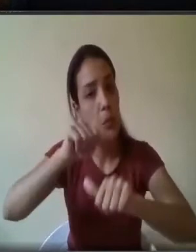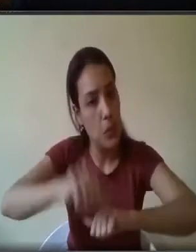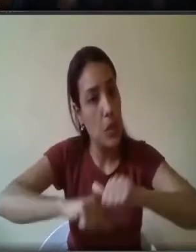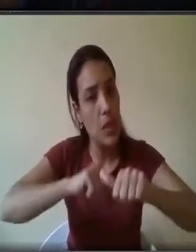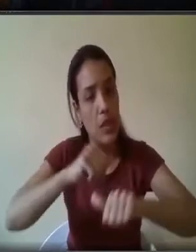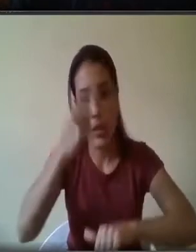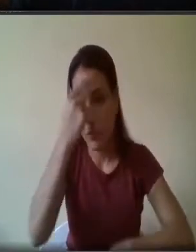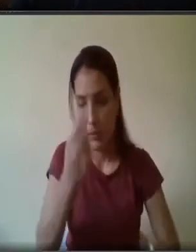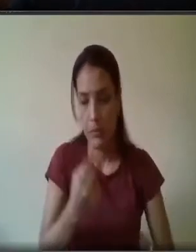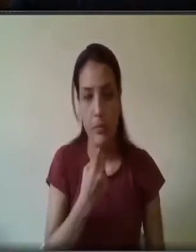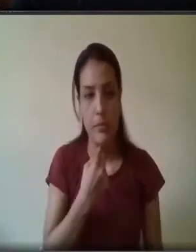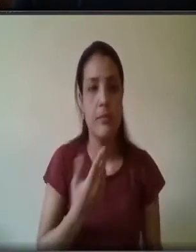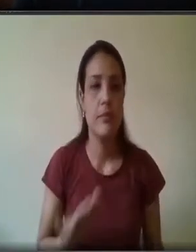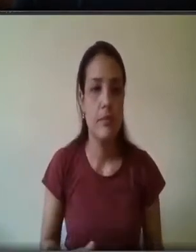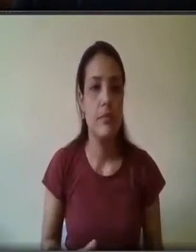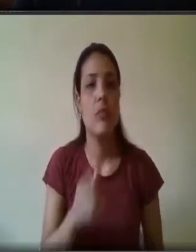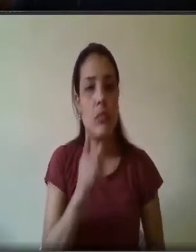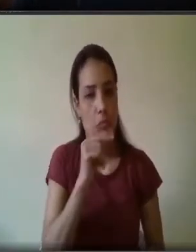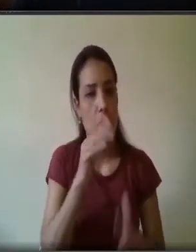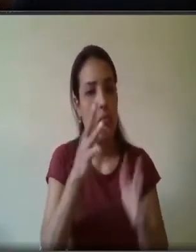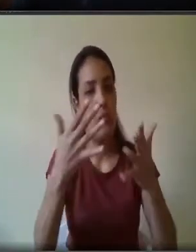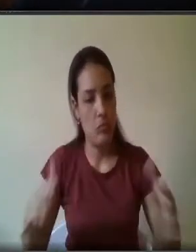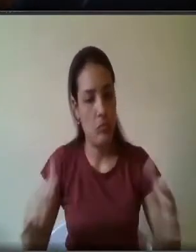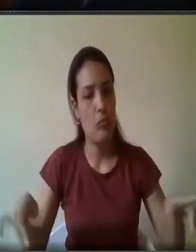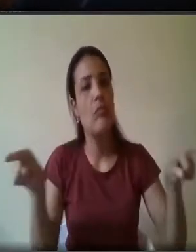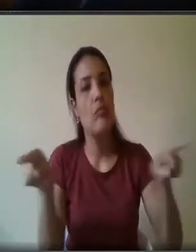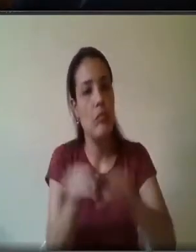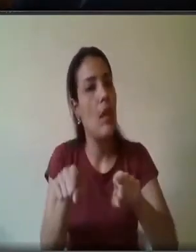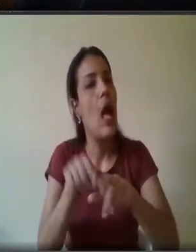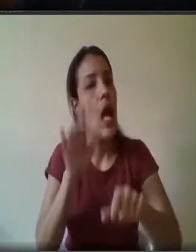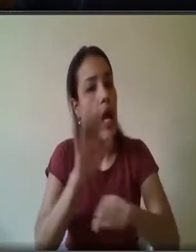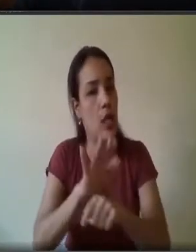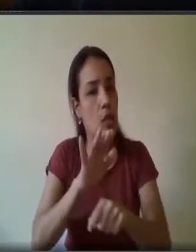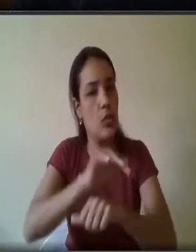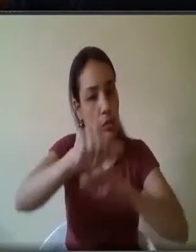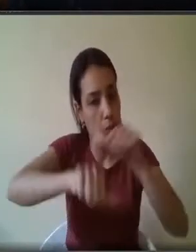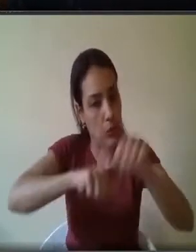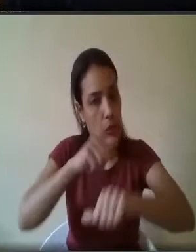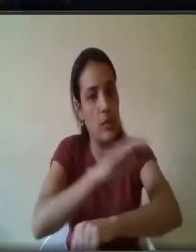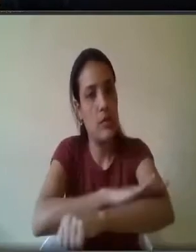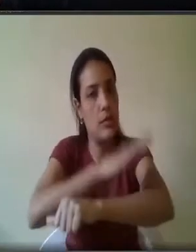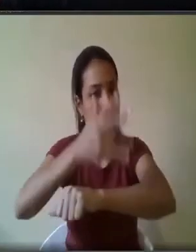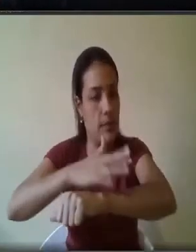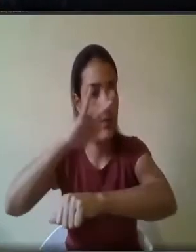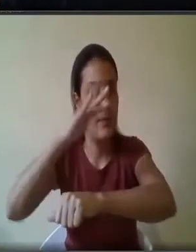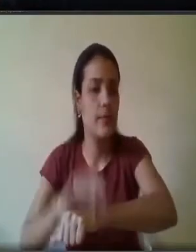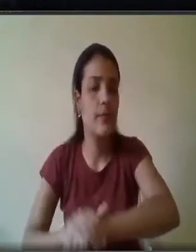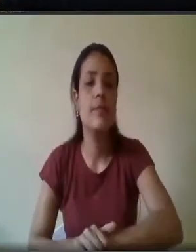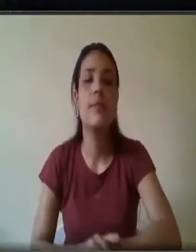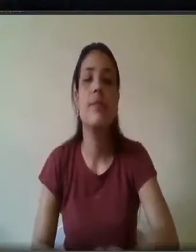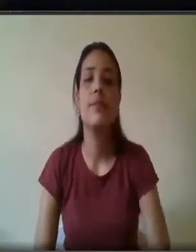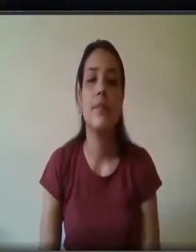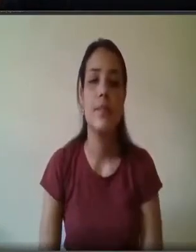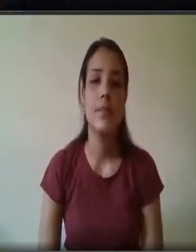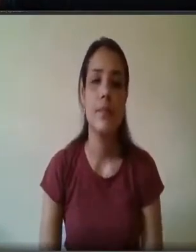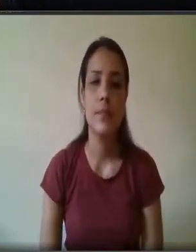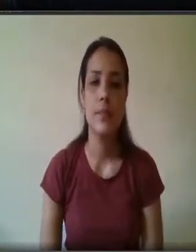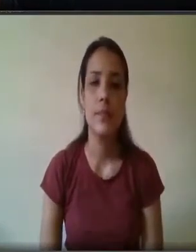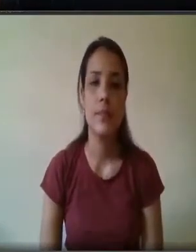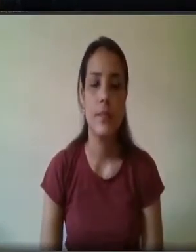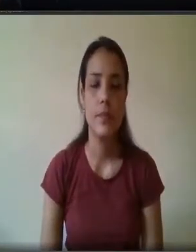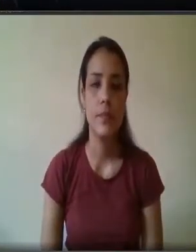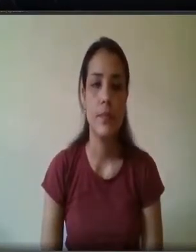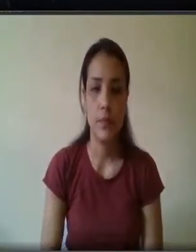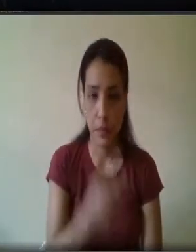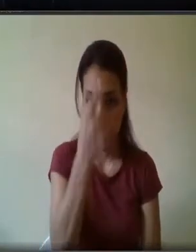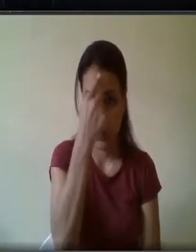ação do mar também é um agente externo. E aí tem aqui um exemplo de como é que ele vai alterando uma